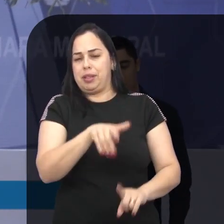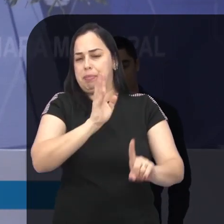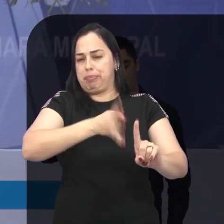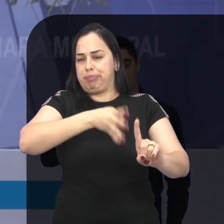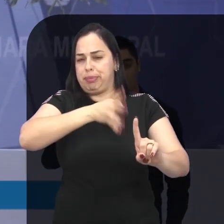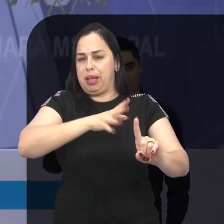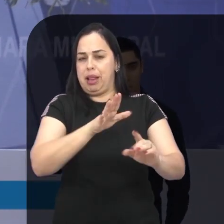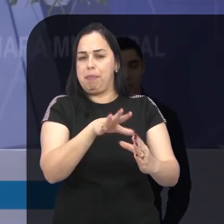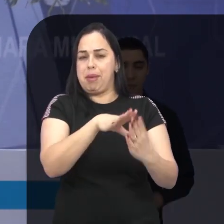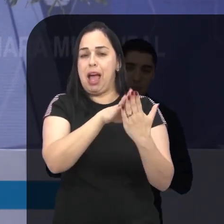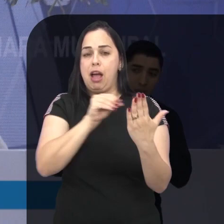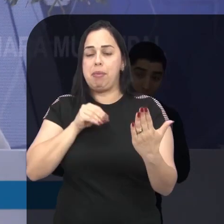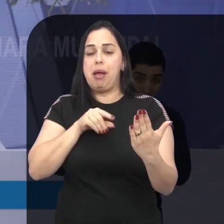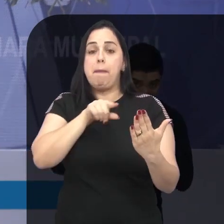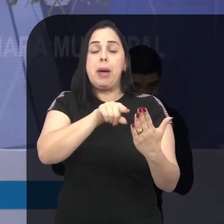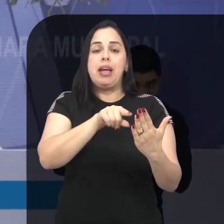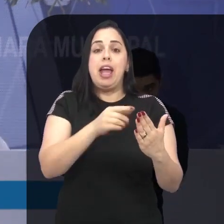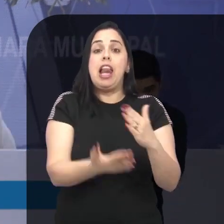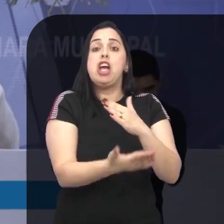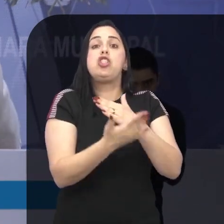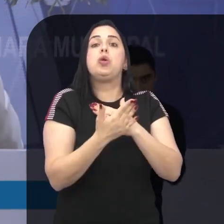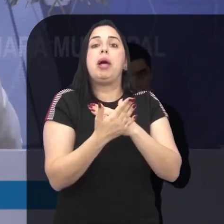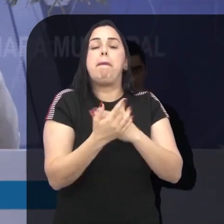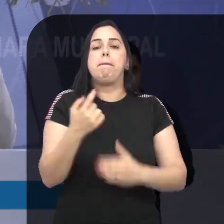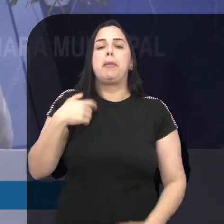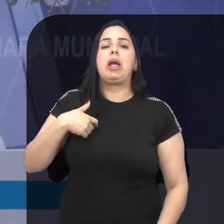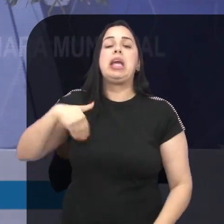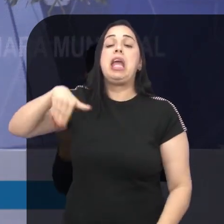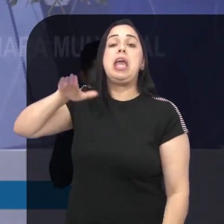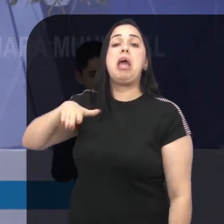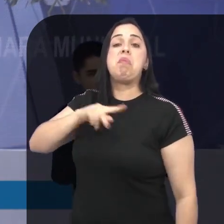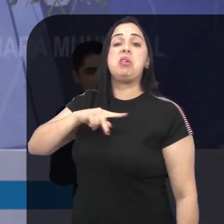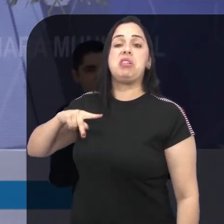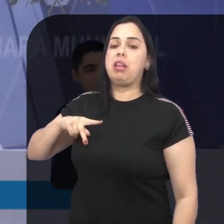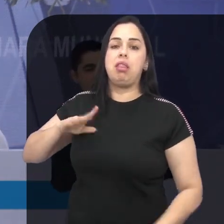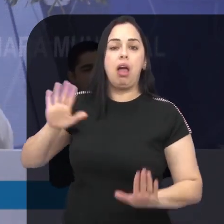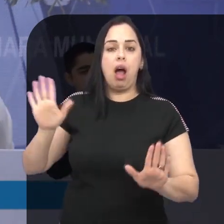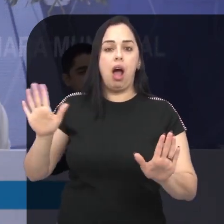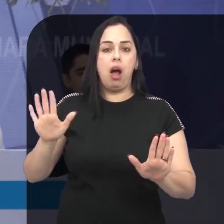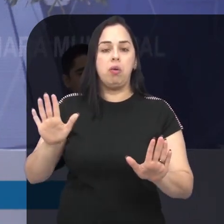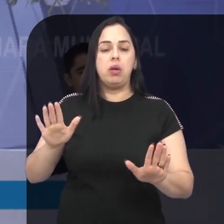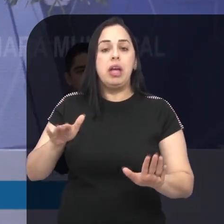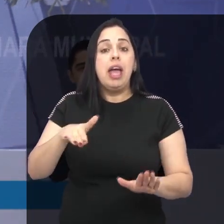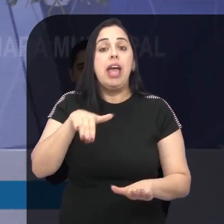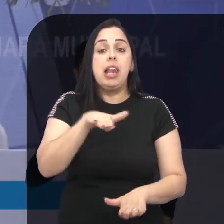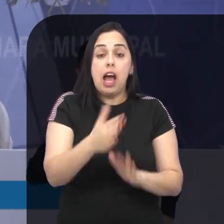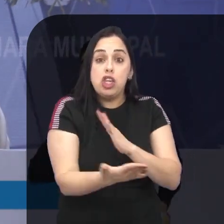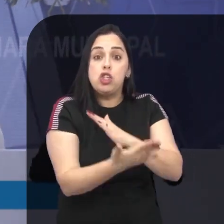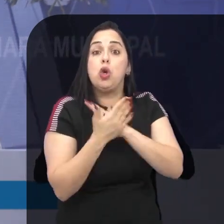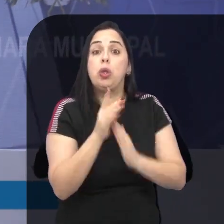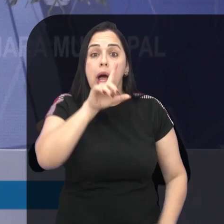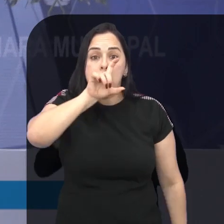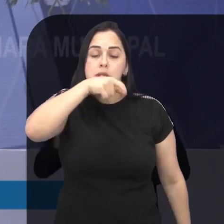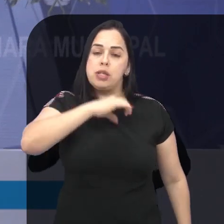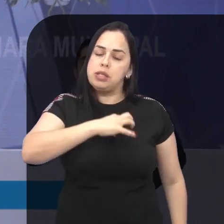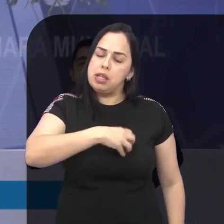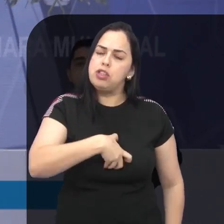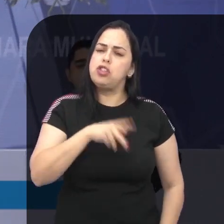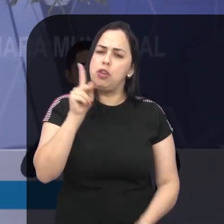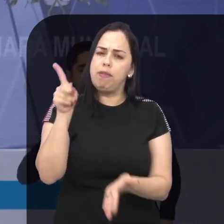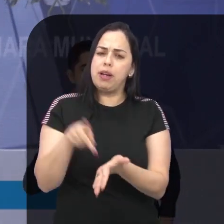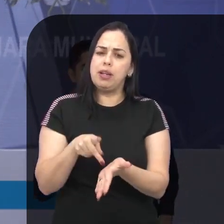ajuda, não visando o presidente que está lá, e sim a instituição, o São José Esporte